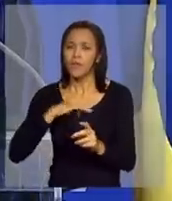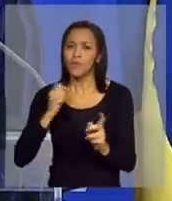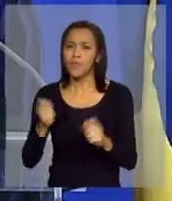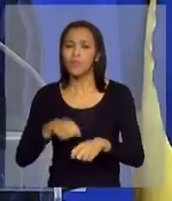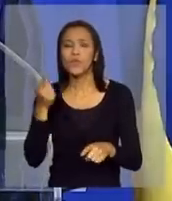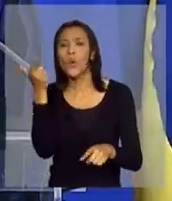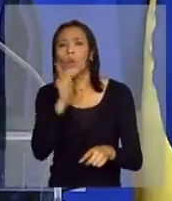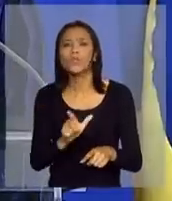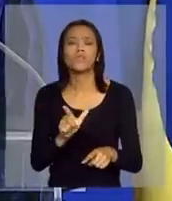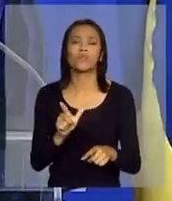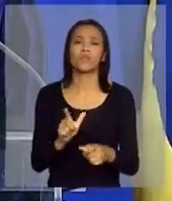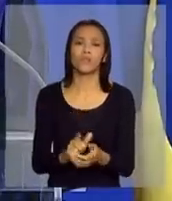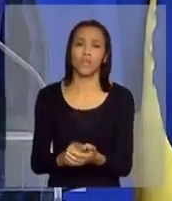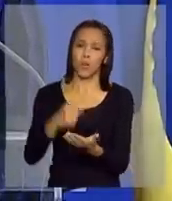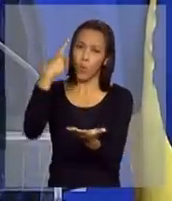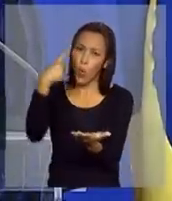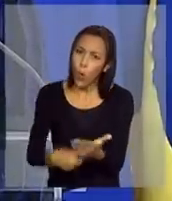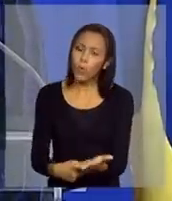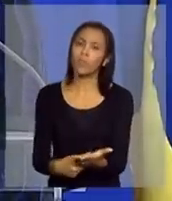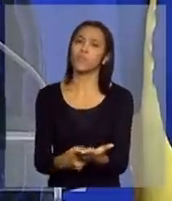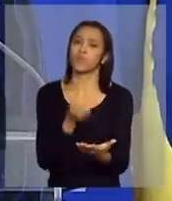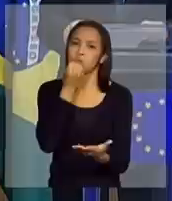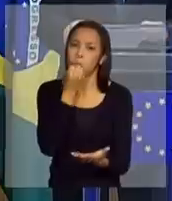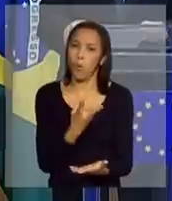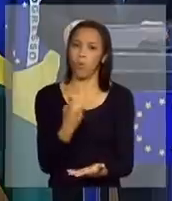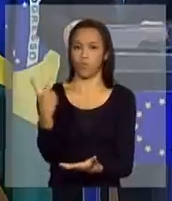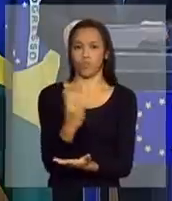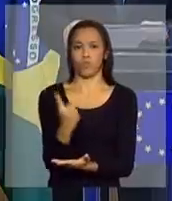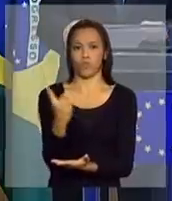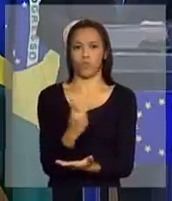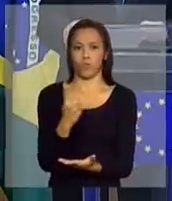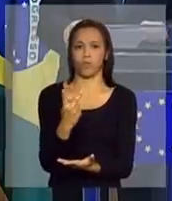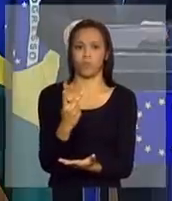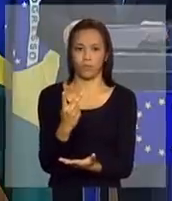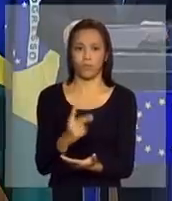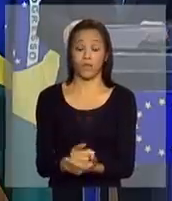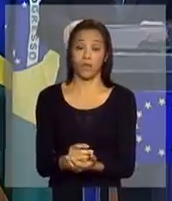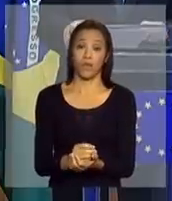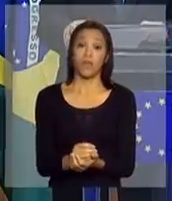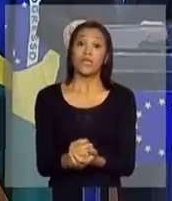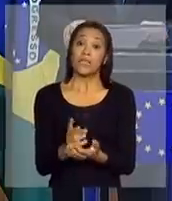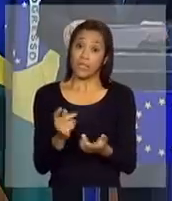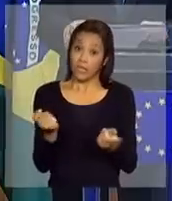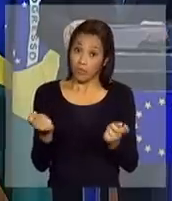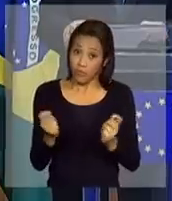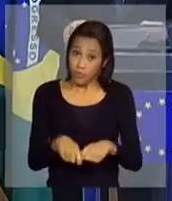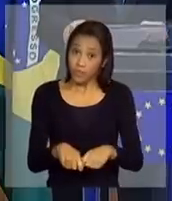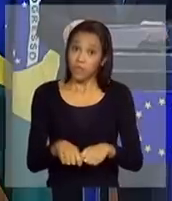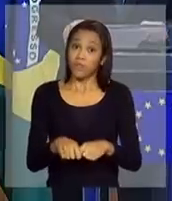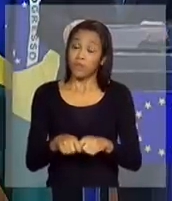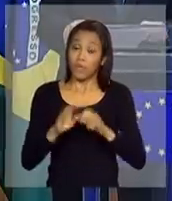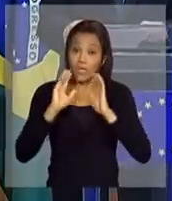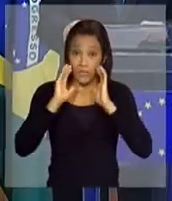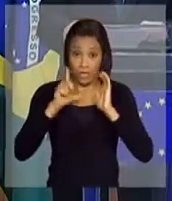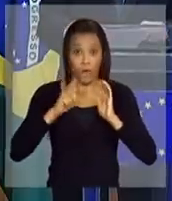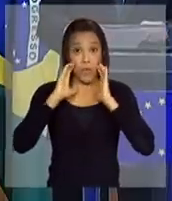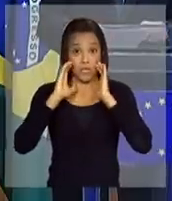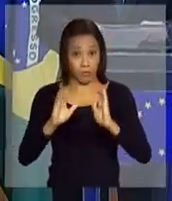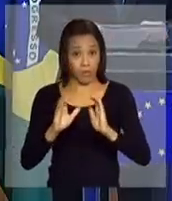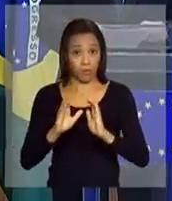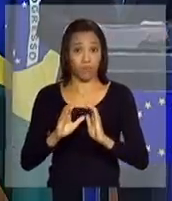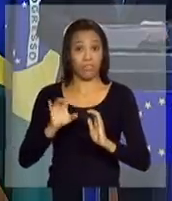a um acordo bom para ambas as partes, em que se leve em conta as sensibilidades de cada